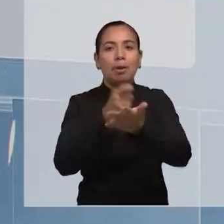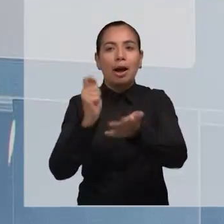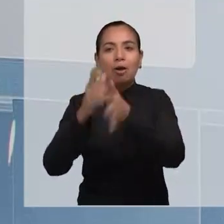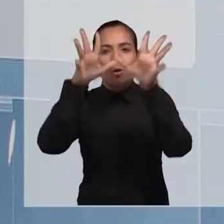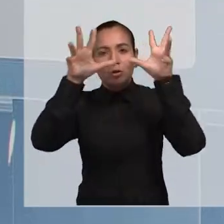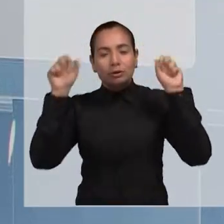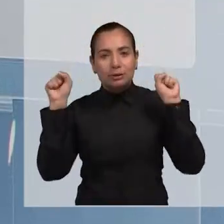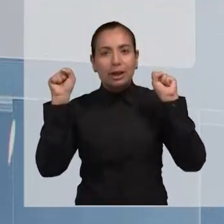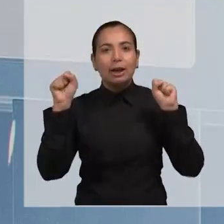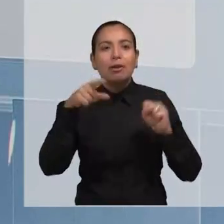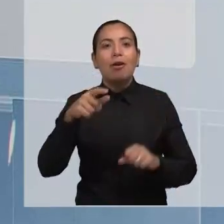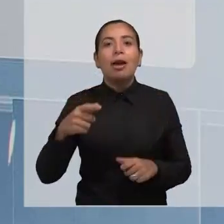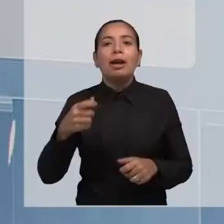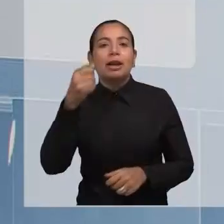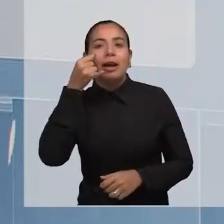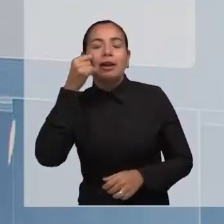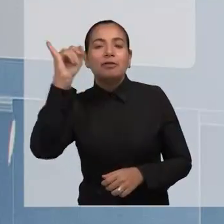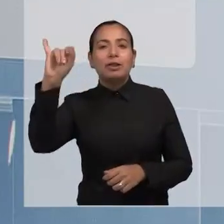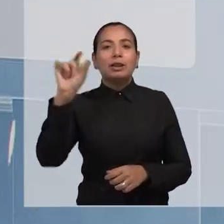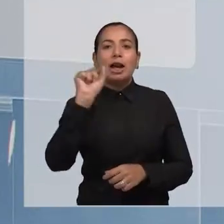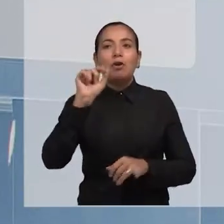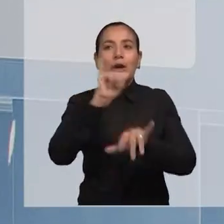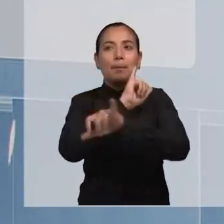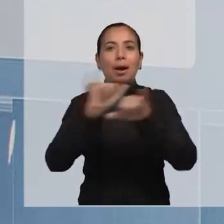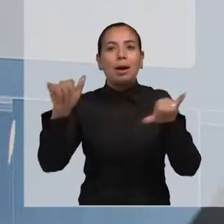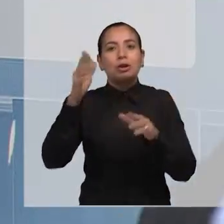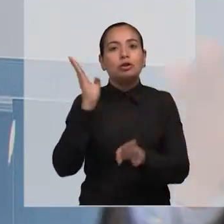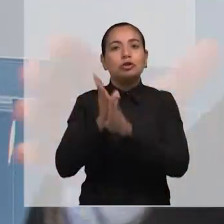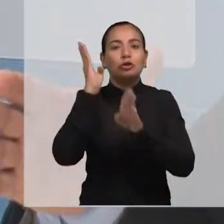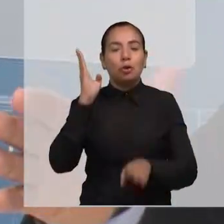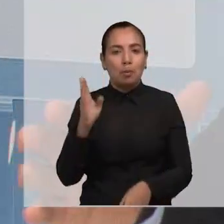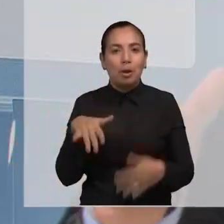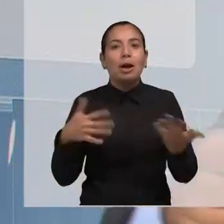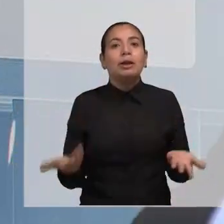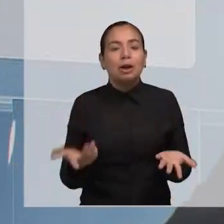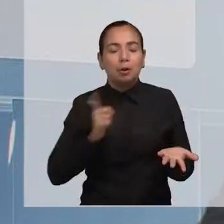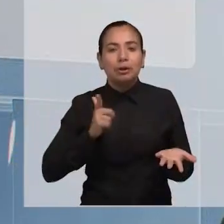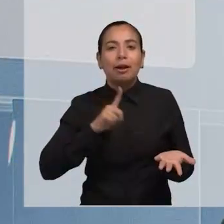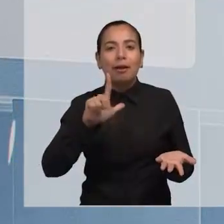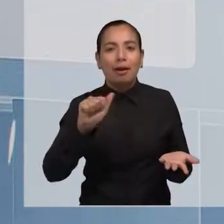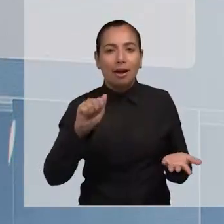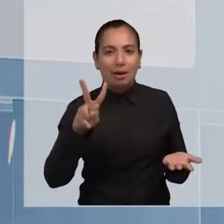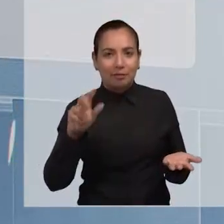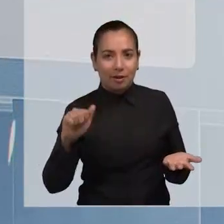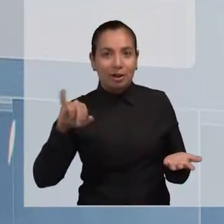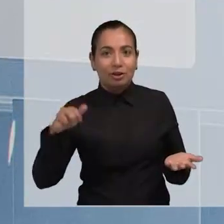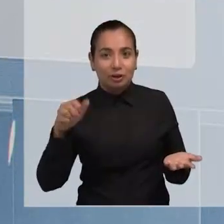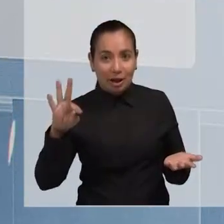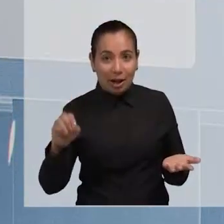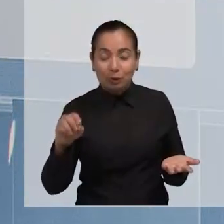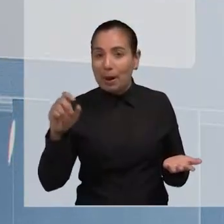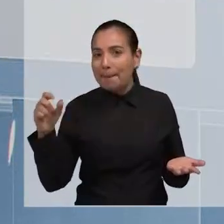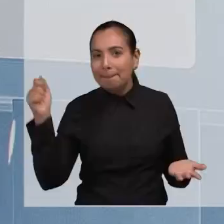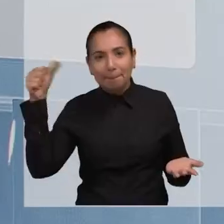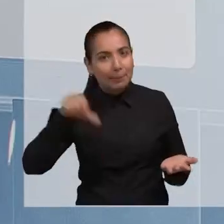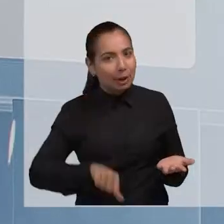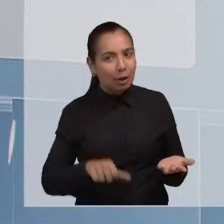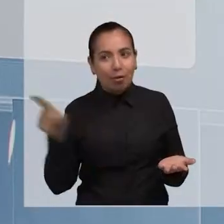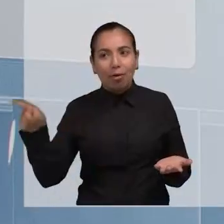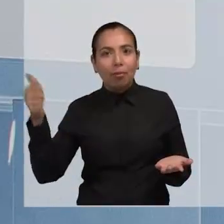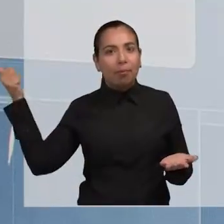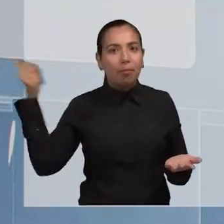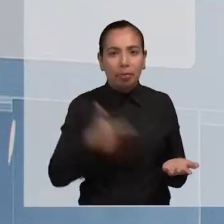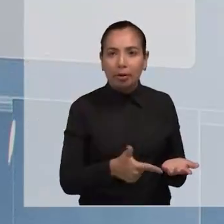evitava de pagar. O maior escândalo, uma coisa que deixaram em segundo plano, botaram a Lava Jato na frente. Isso aqui é muito pior que a Lava Jato, certo? O Zelotes é. Pois